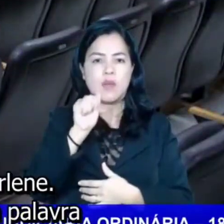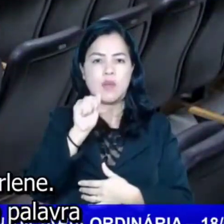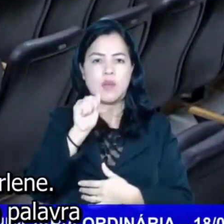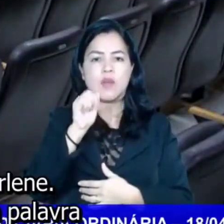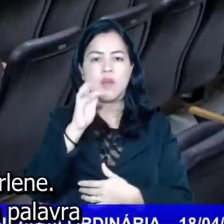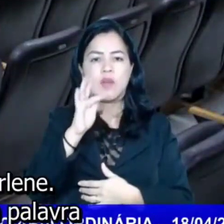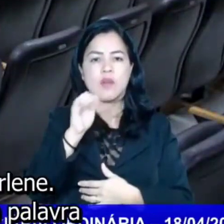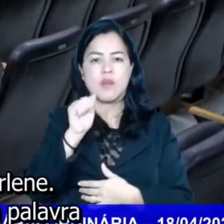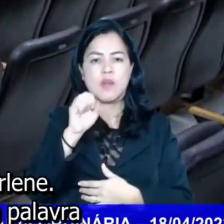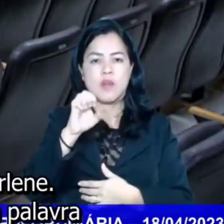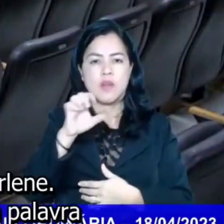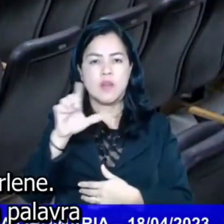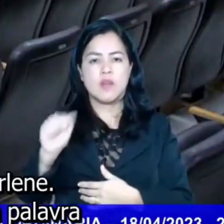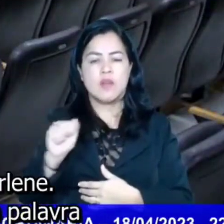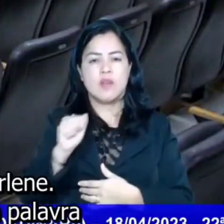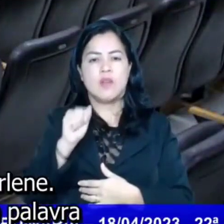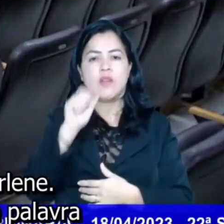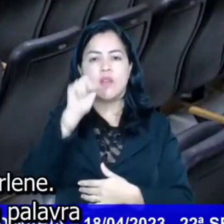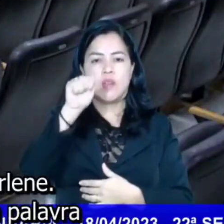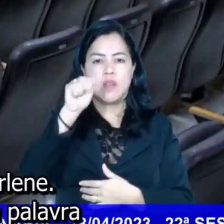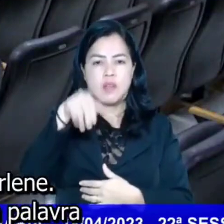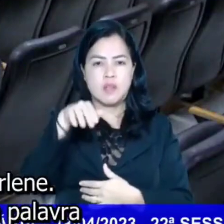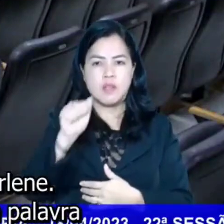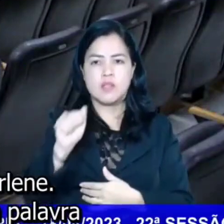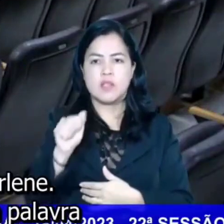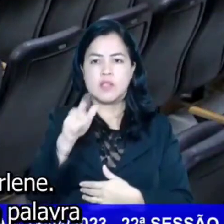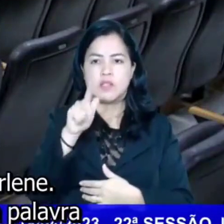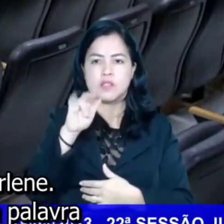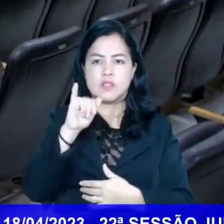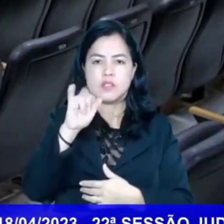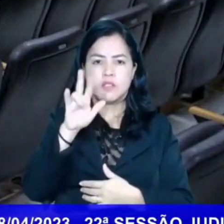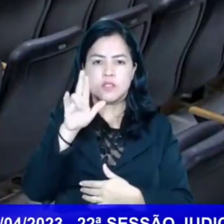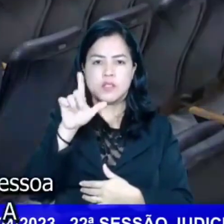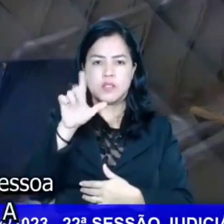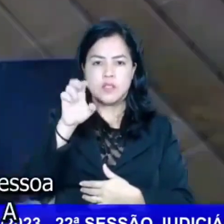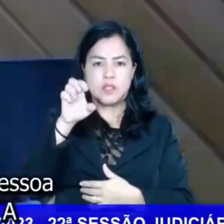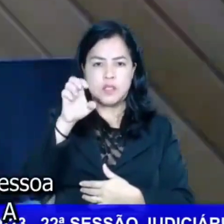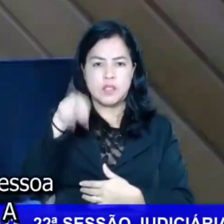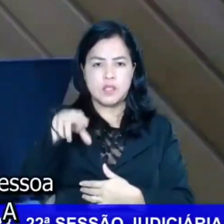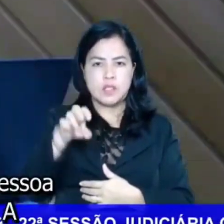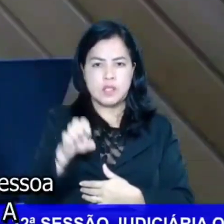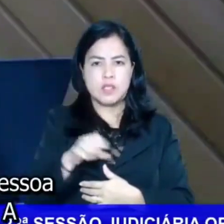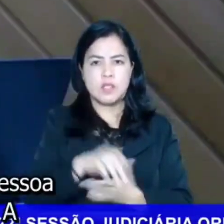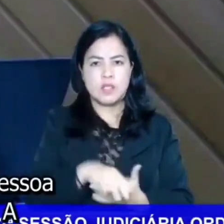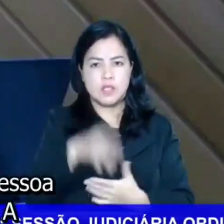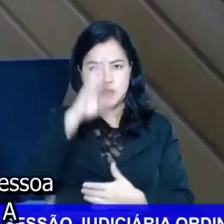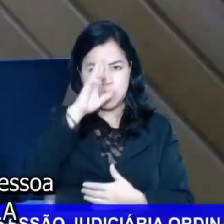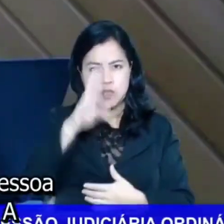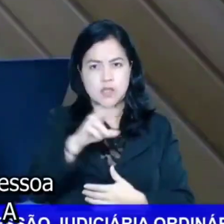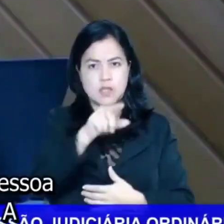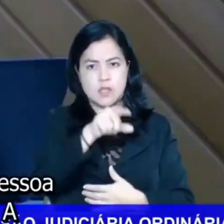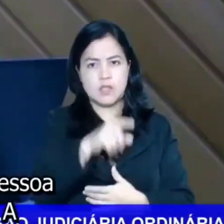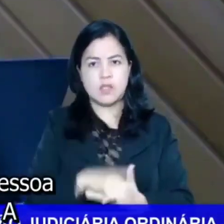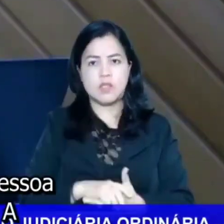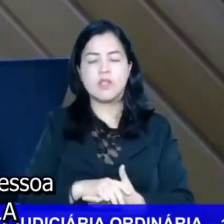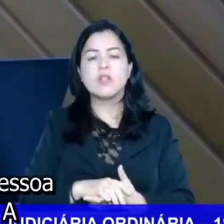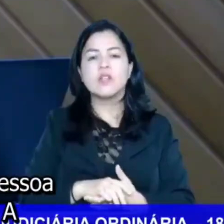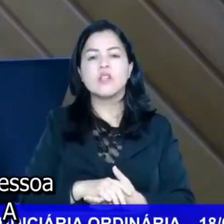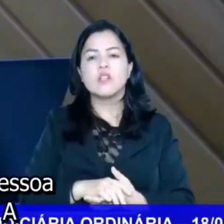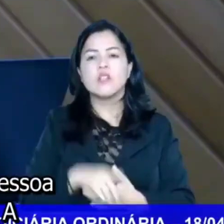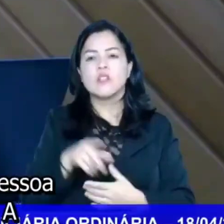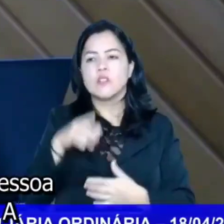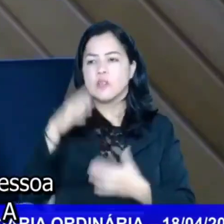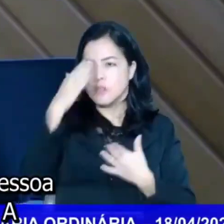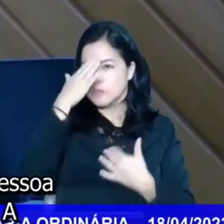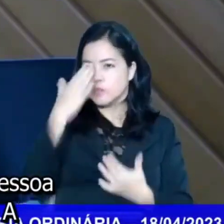falará pela investigada Ana Gilene. Doutora Rafaela, Vossa Excelência está com a palavra. Imagem da doutora Rafaela na tribuna. A corte, na pessoa do